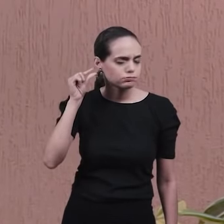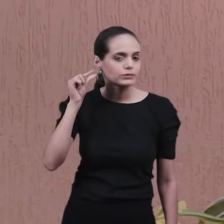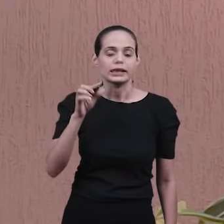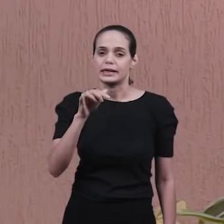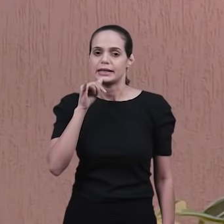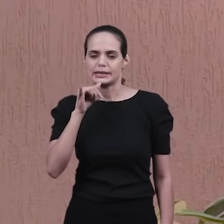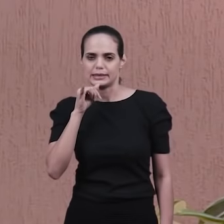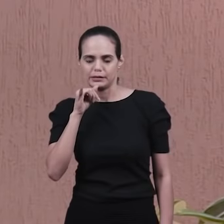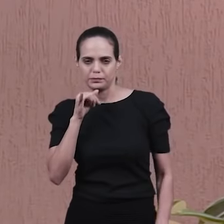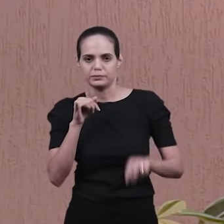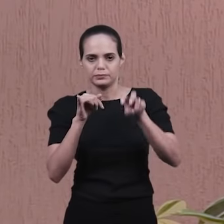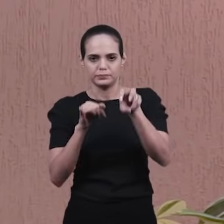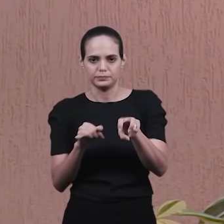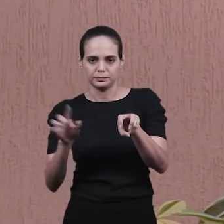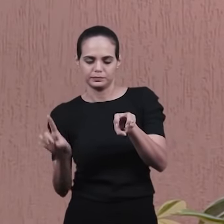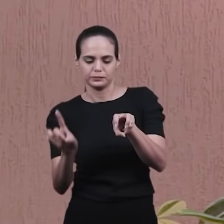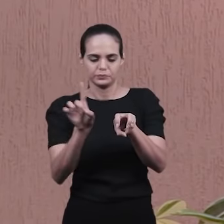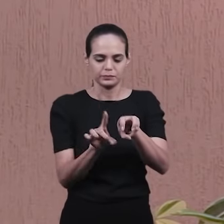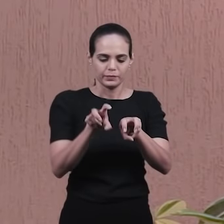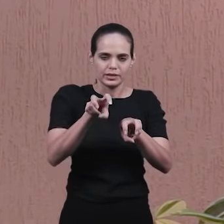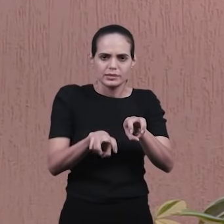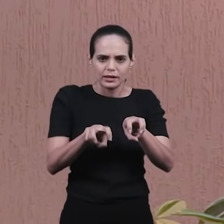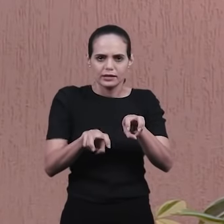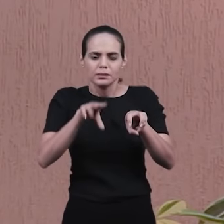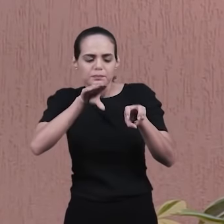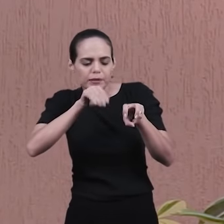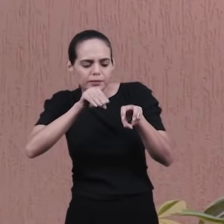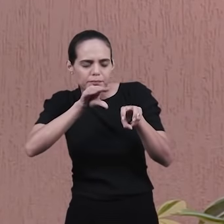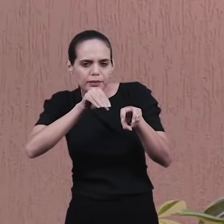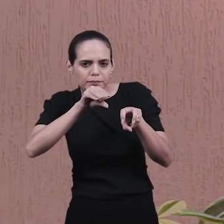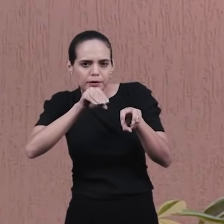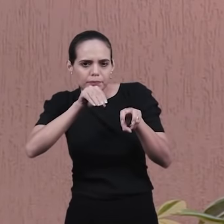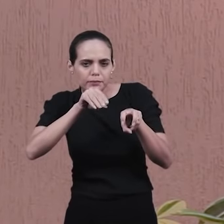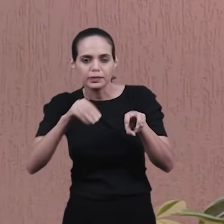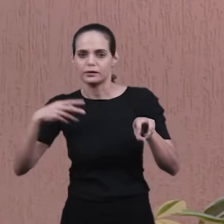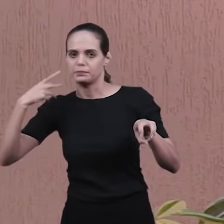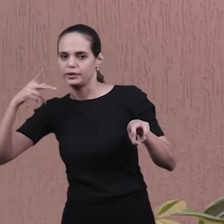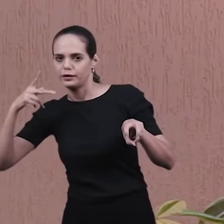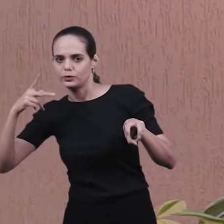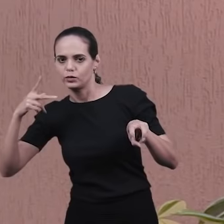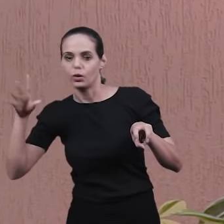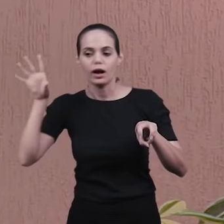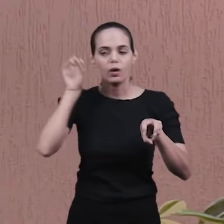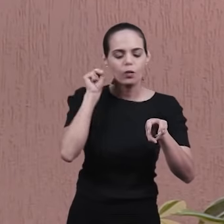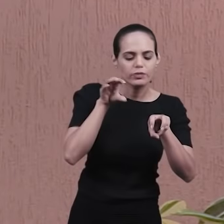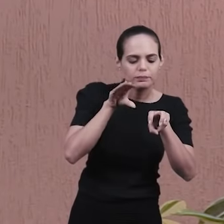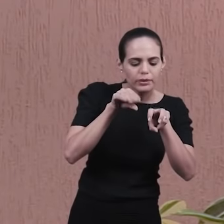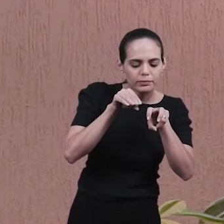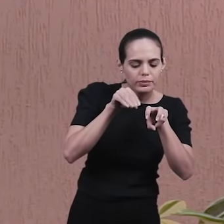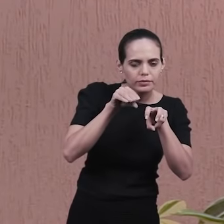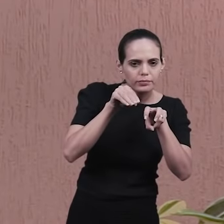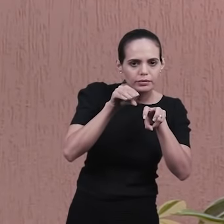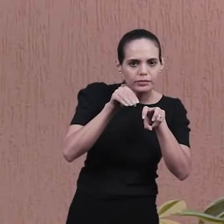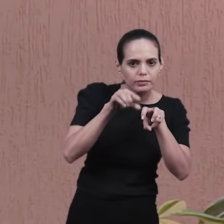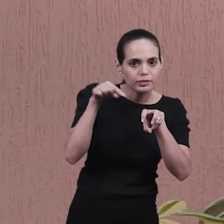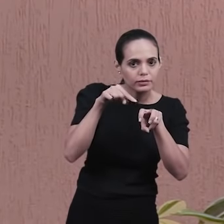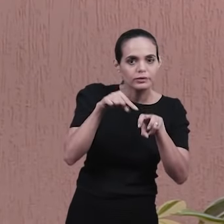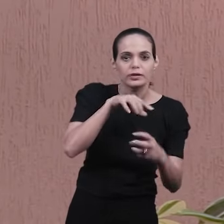ampliada. Alguém ao seu lado repetindo aquilo que está sendo falado lá na frente. Nem